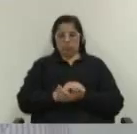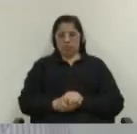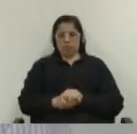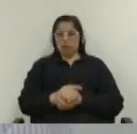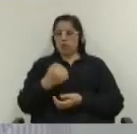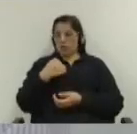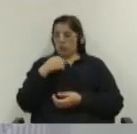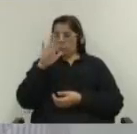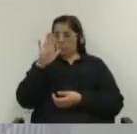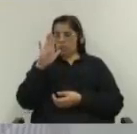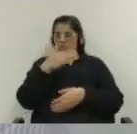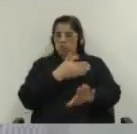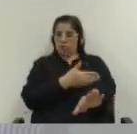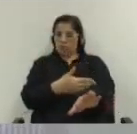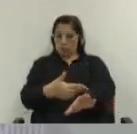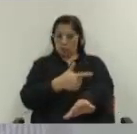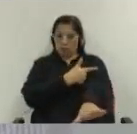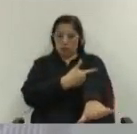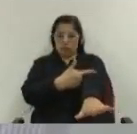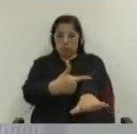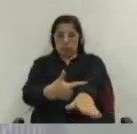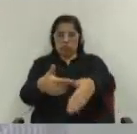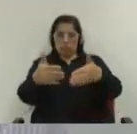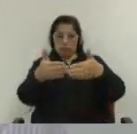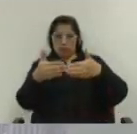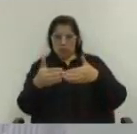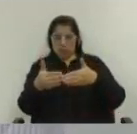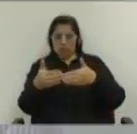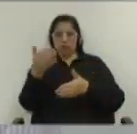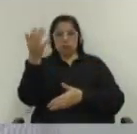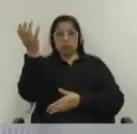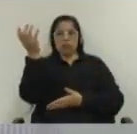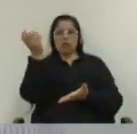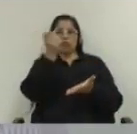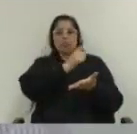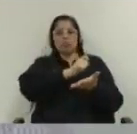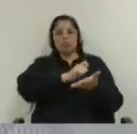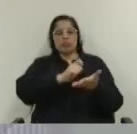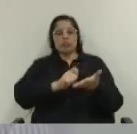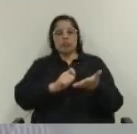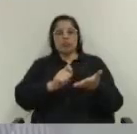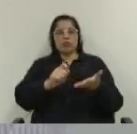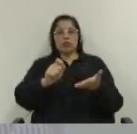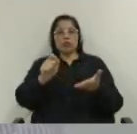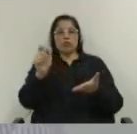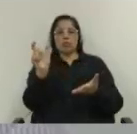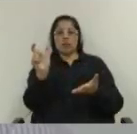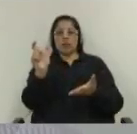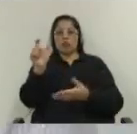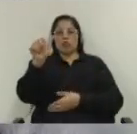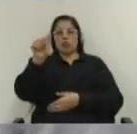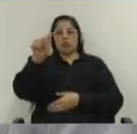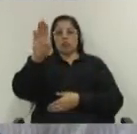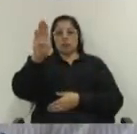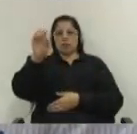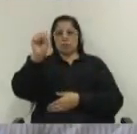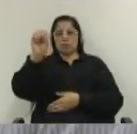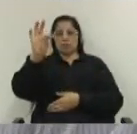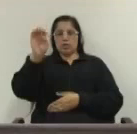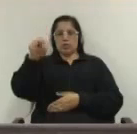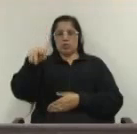então gostaria que constasse da ata de hoje esse reparo que nós entendemos que é regimental. Muito obrigado. Esta